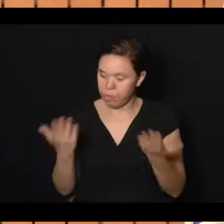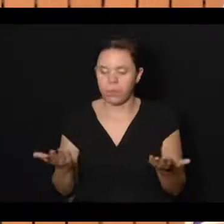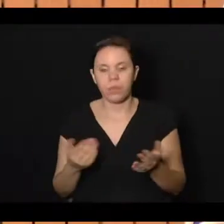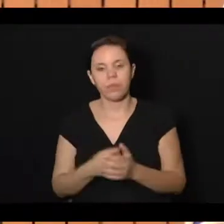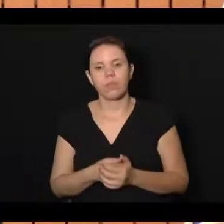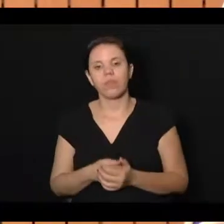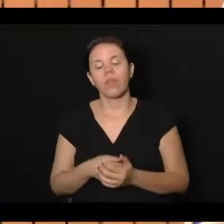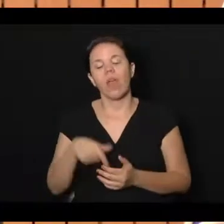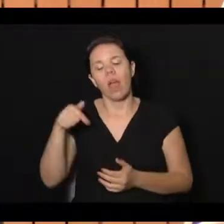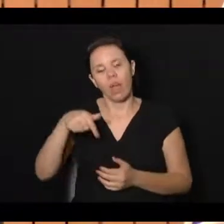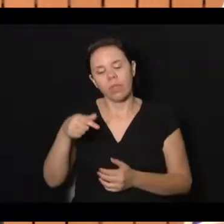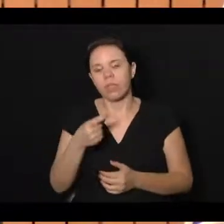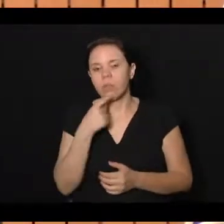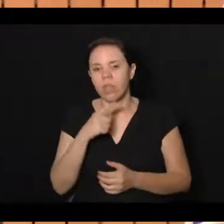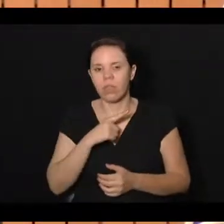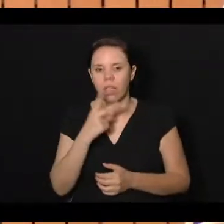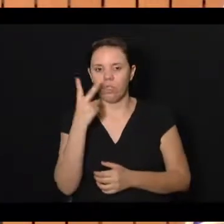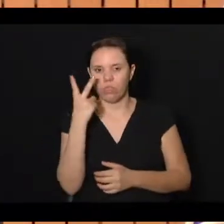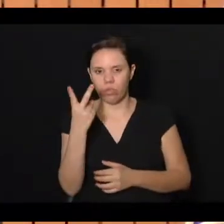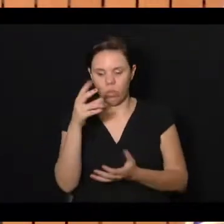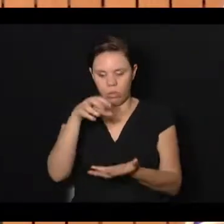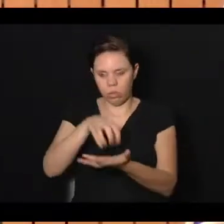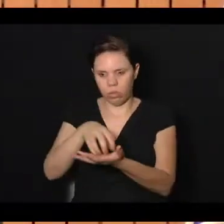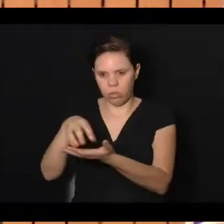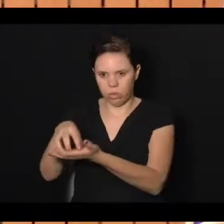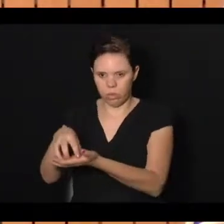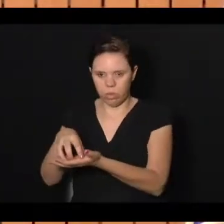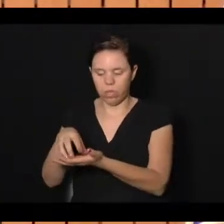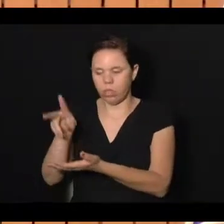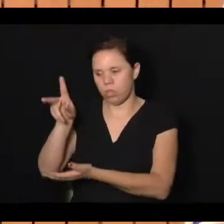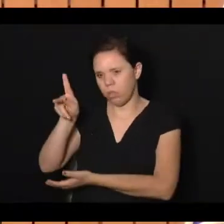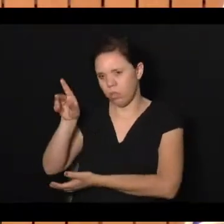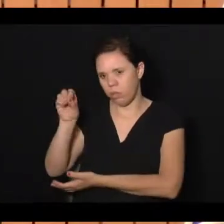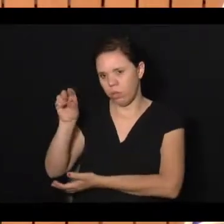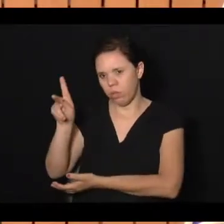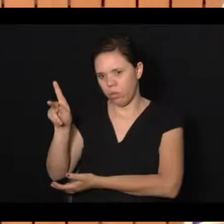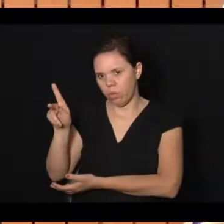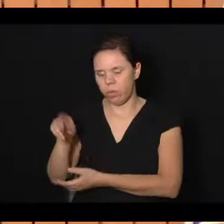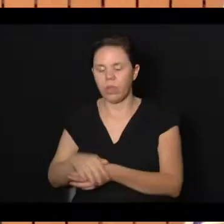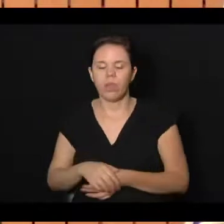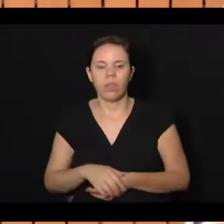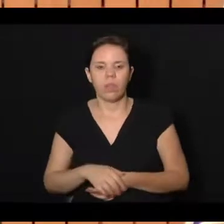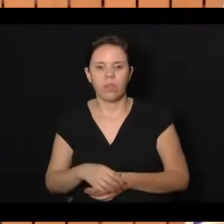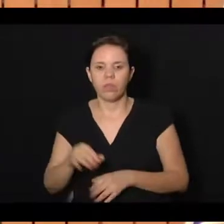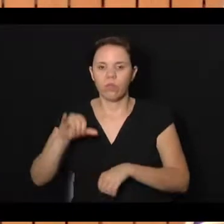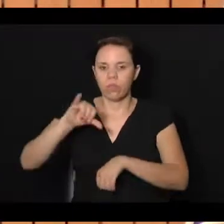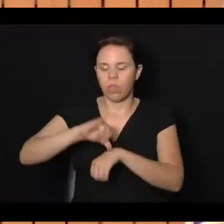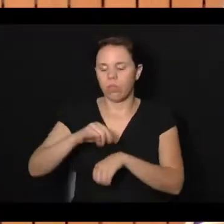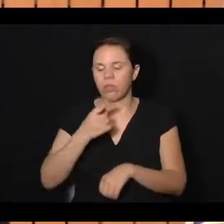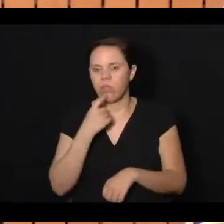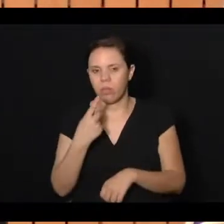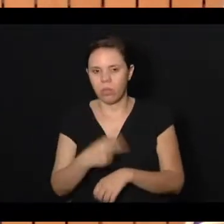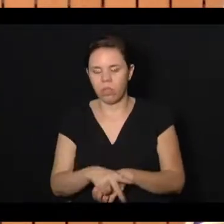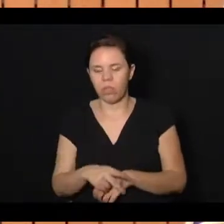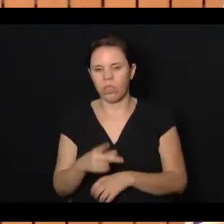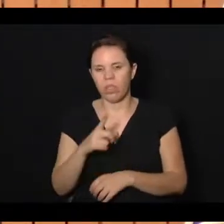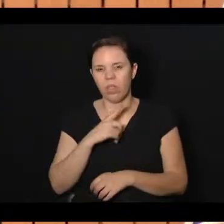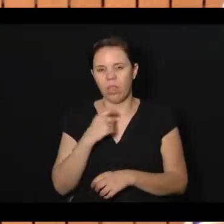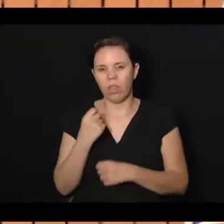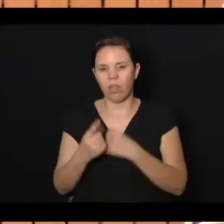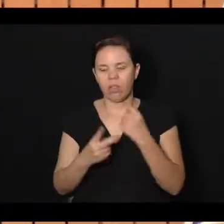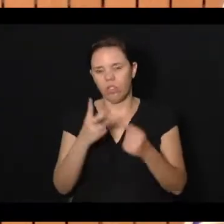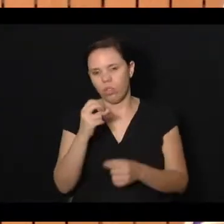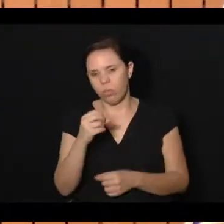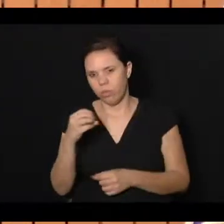eo que fica na rua josé paulino e outro que está em rigor de lamento desde 2003 tem a gente tem busca de um